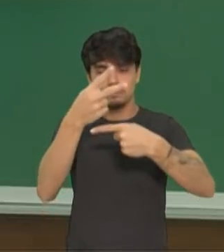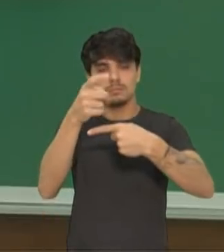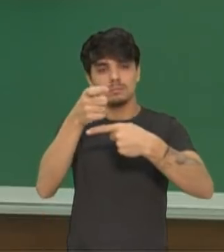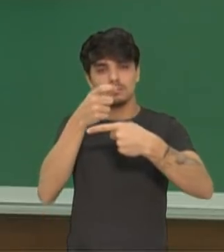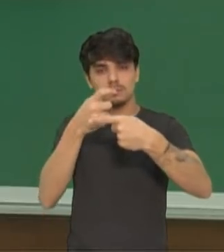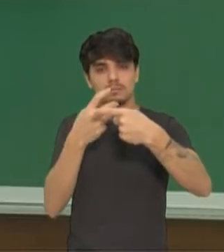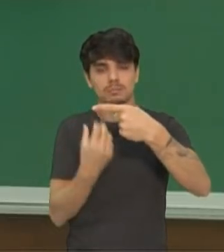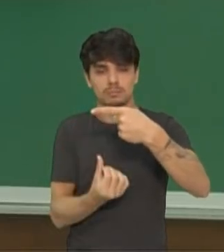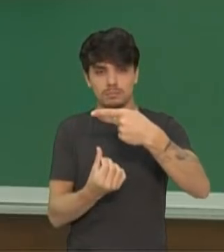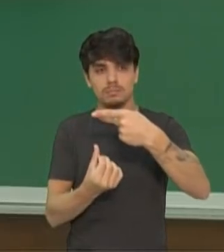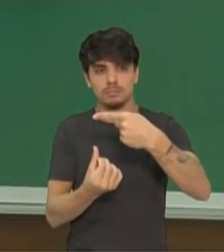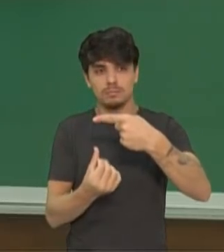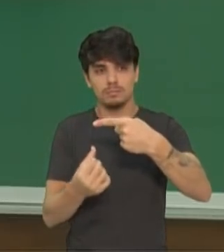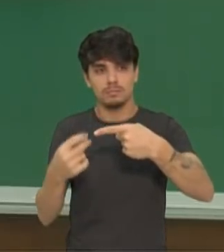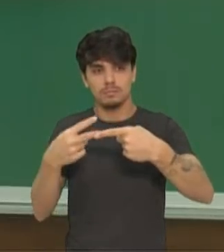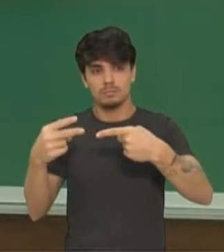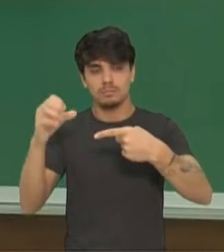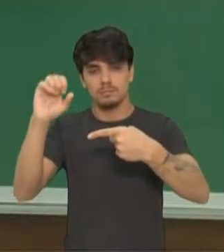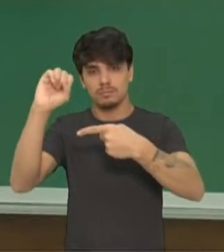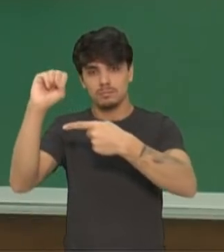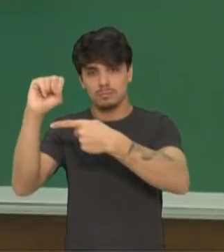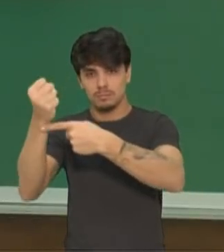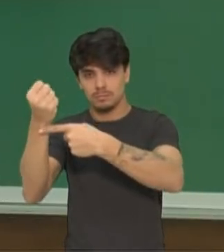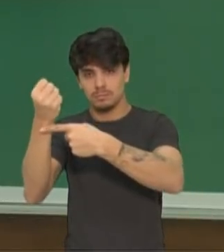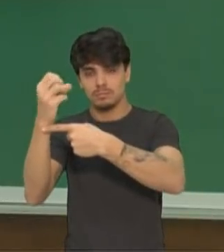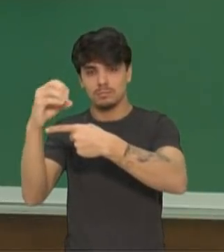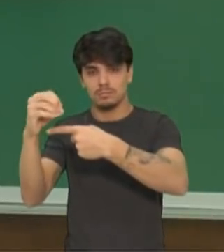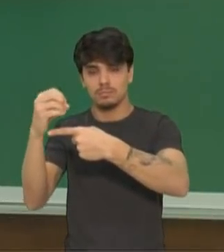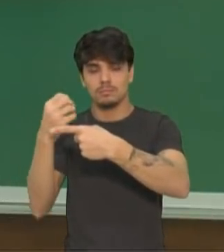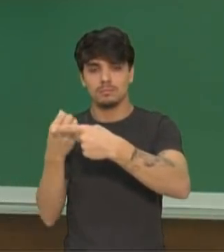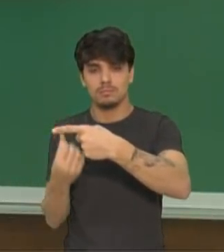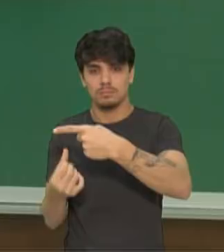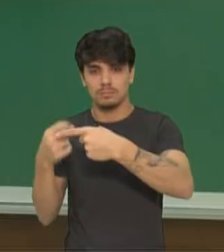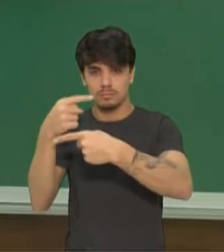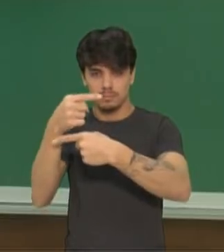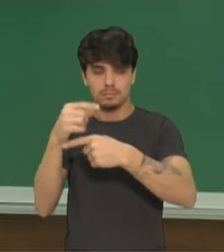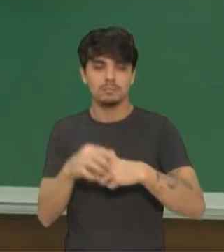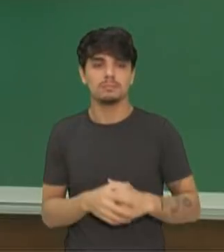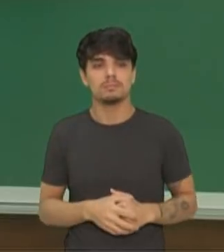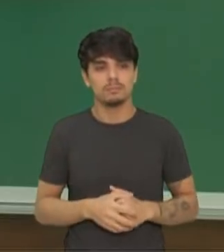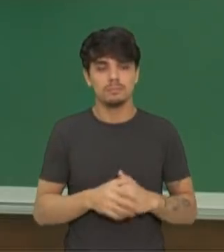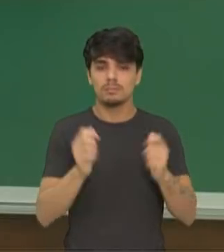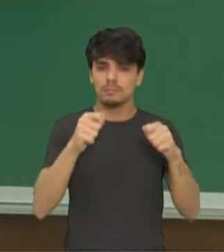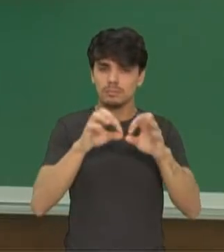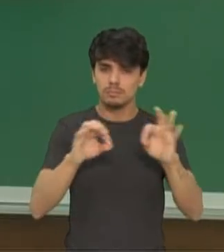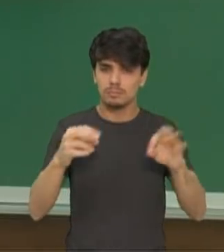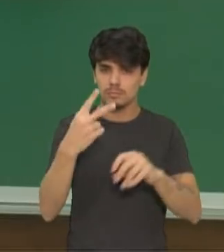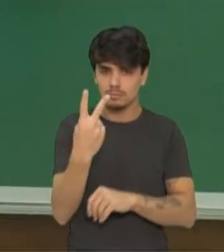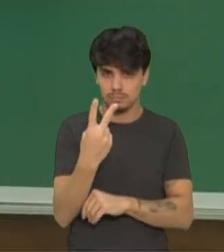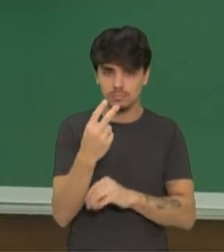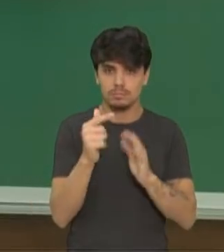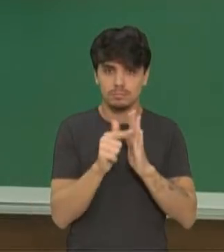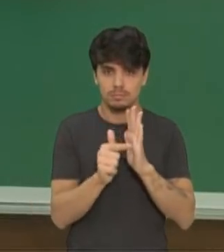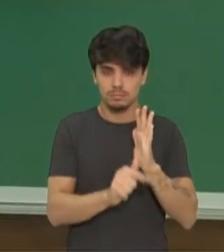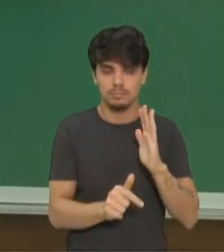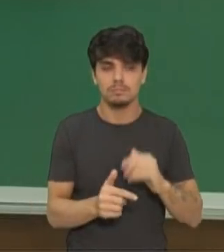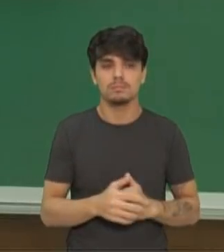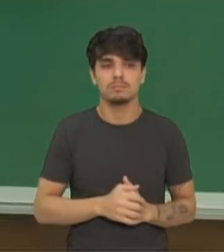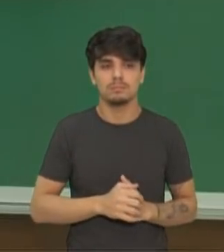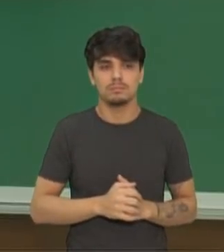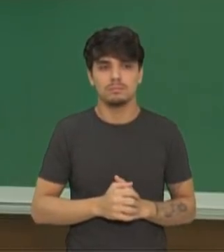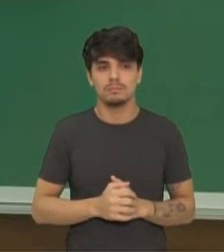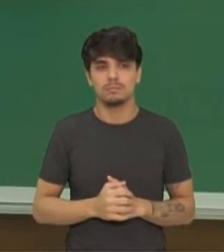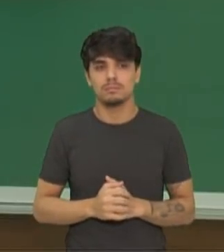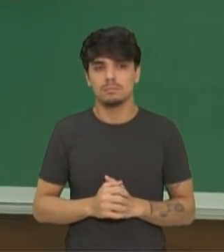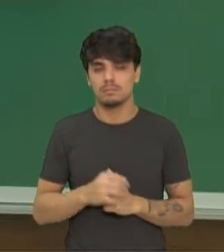e 80 divididos por menos 6. Podemos simplificar por 2, então ficou x sobre 3